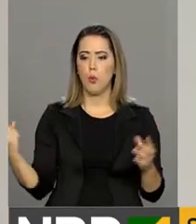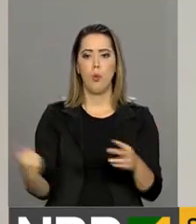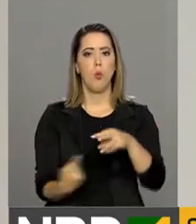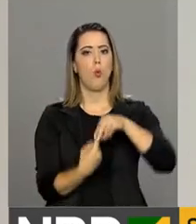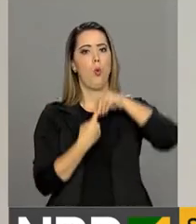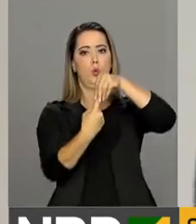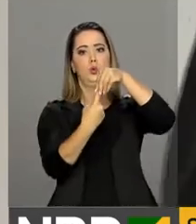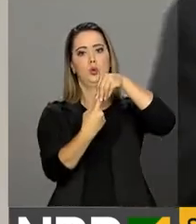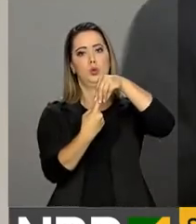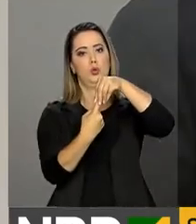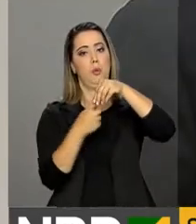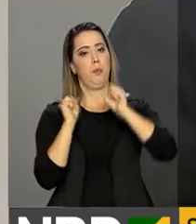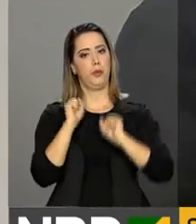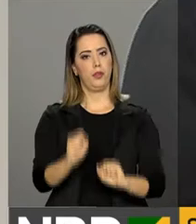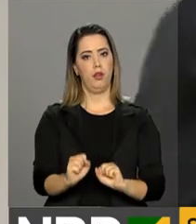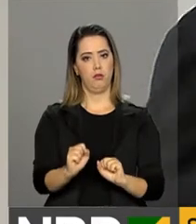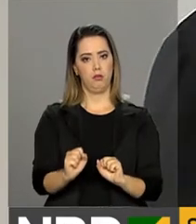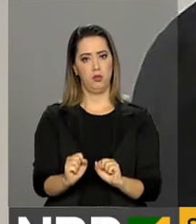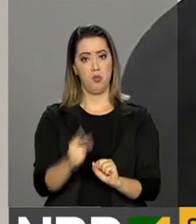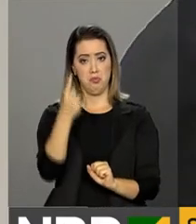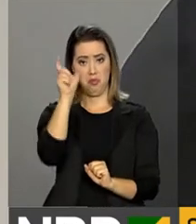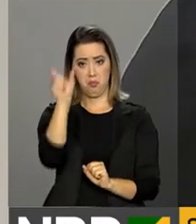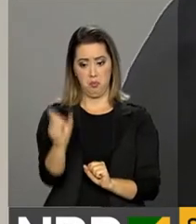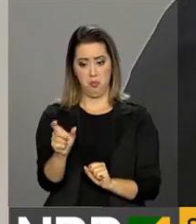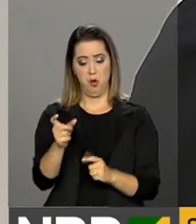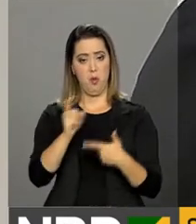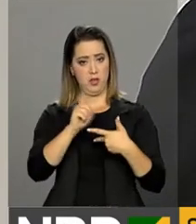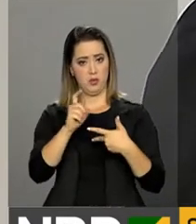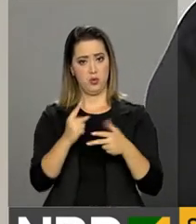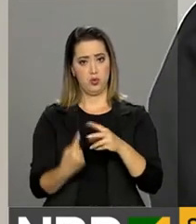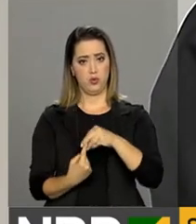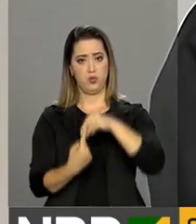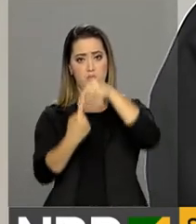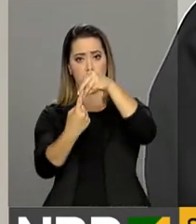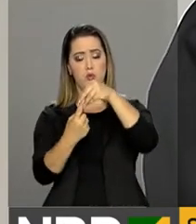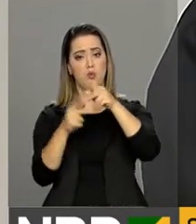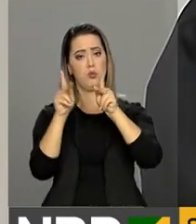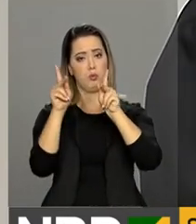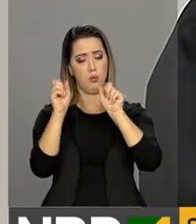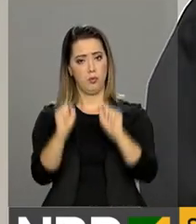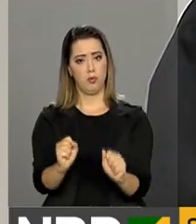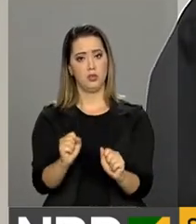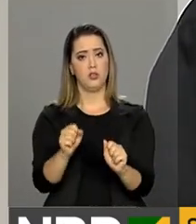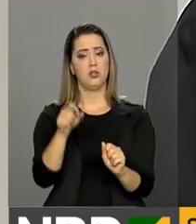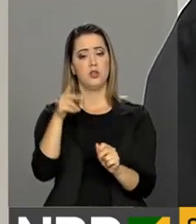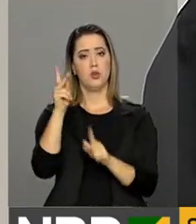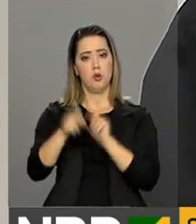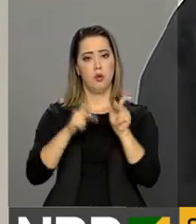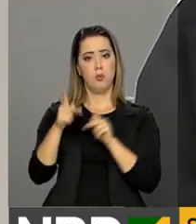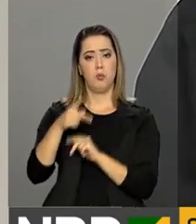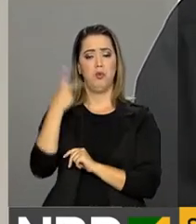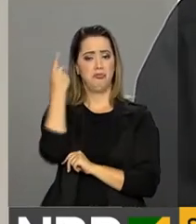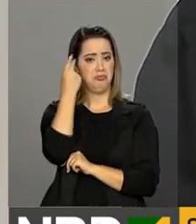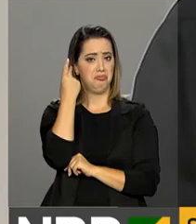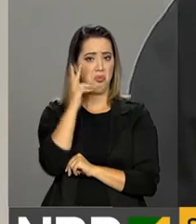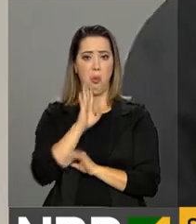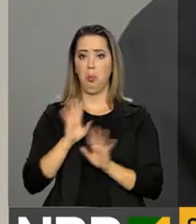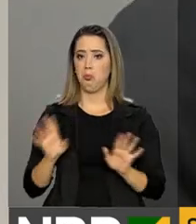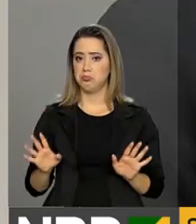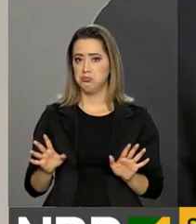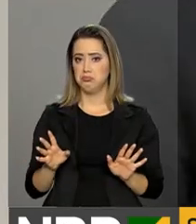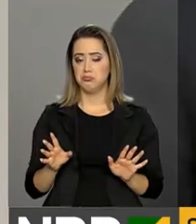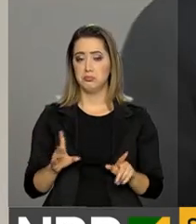e é interessante que o povo gosta disso o povo acha que é normal e deu-se uma centralização convenções